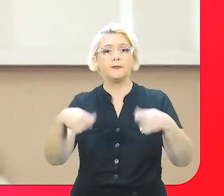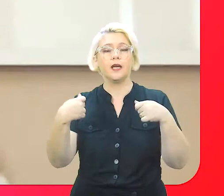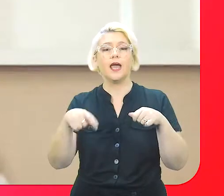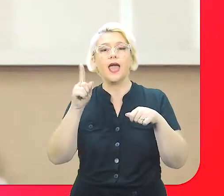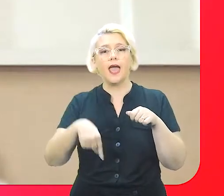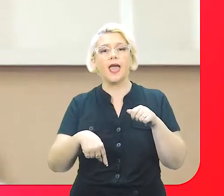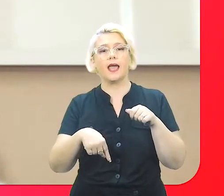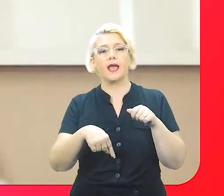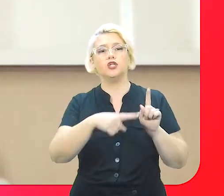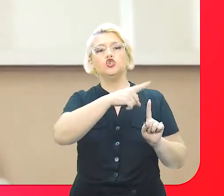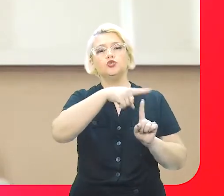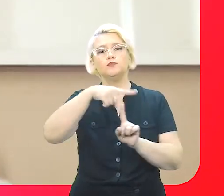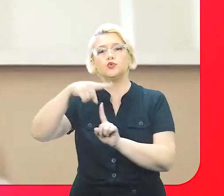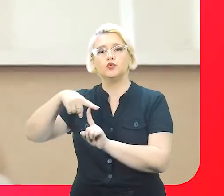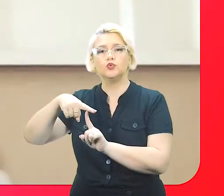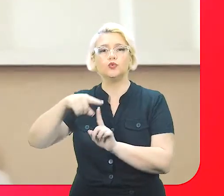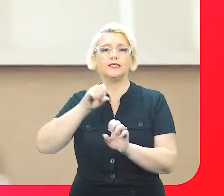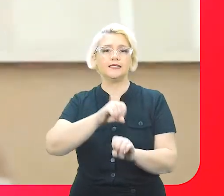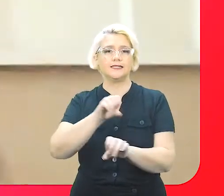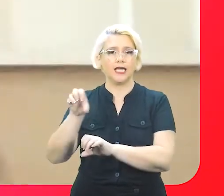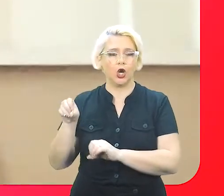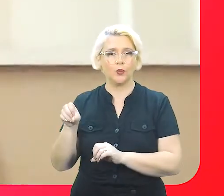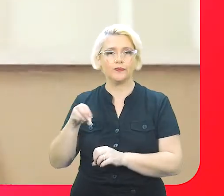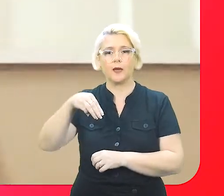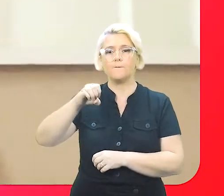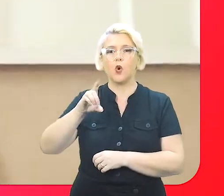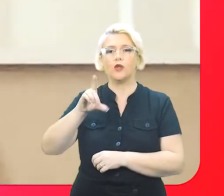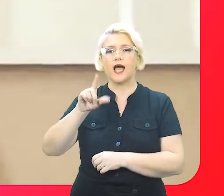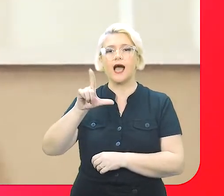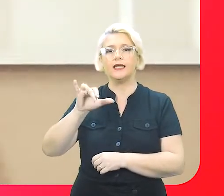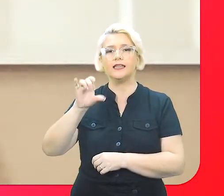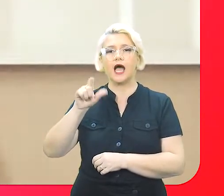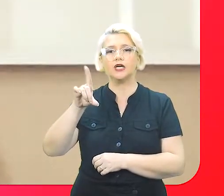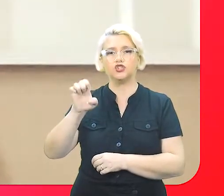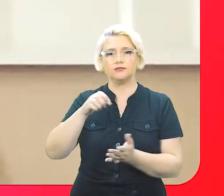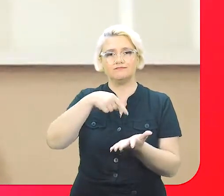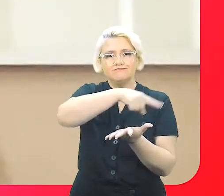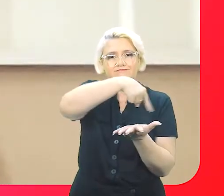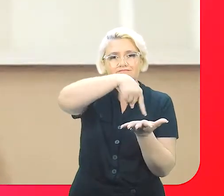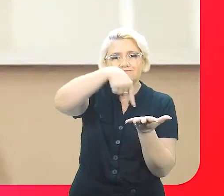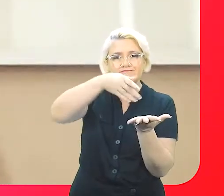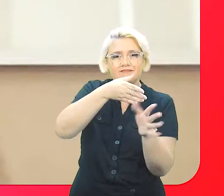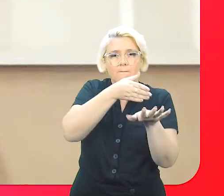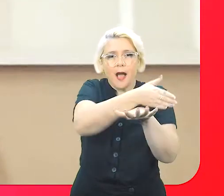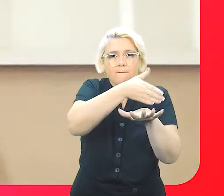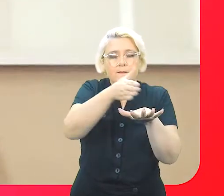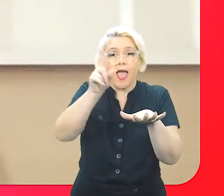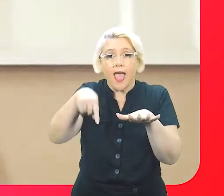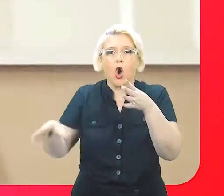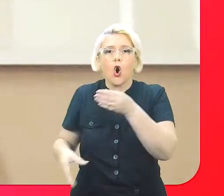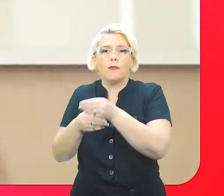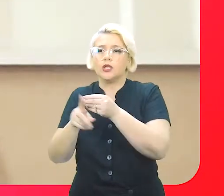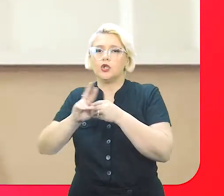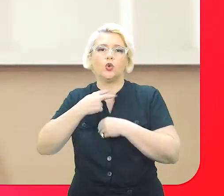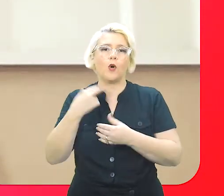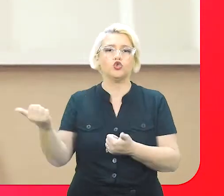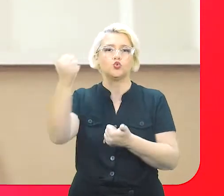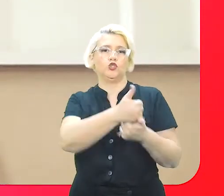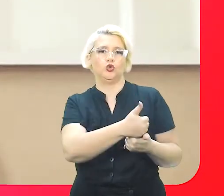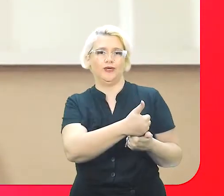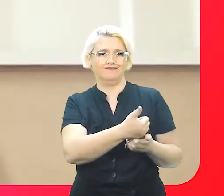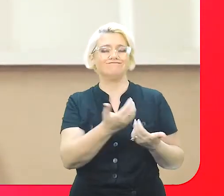uma modalidade de ensino. E como modalidade de ensino, ela é complementar, ela não é